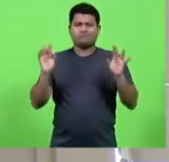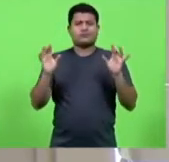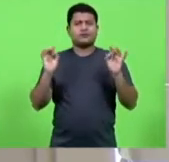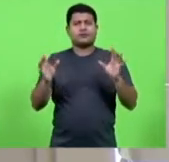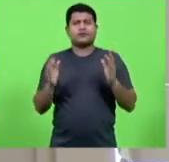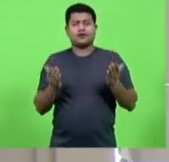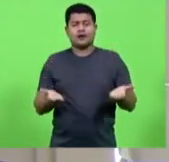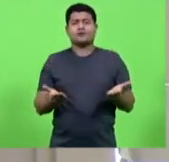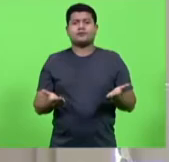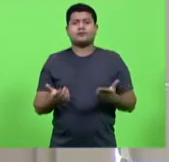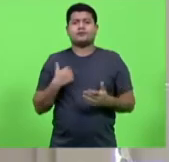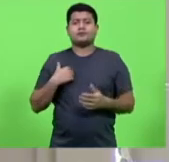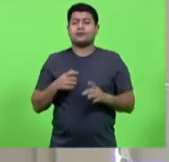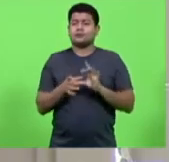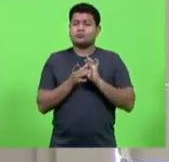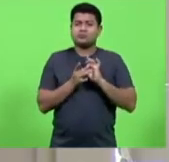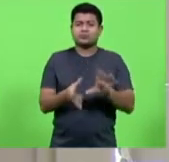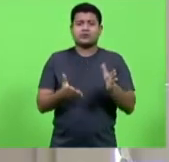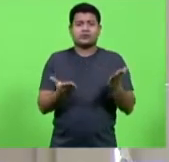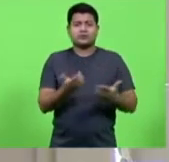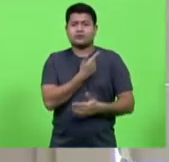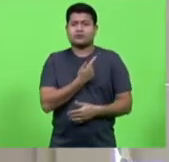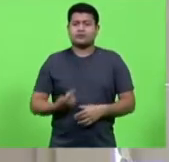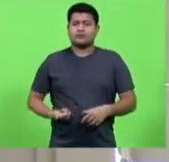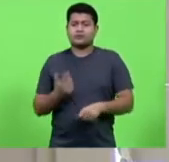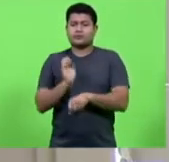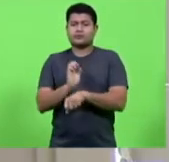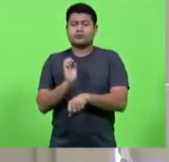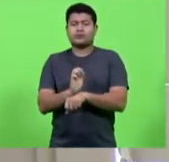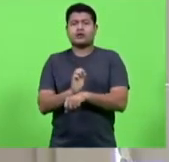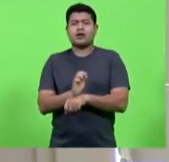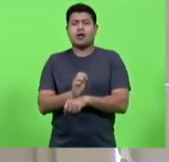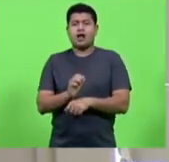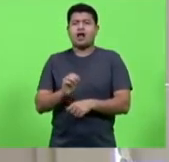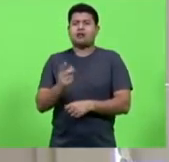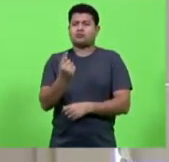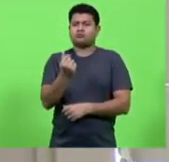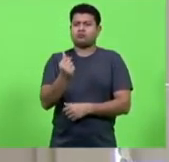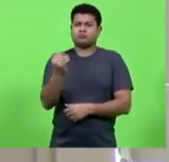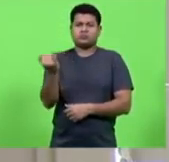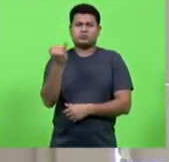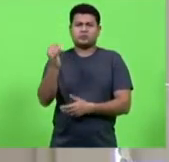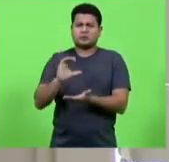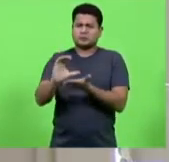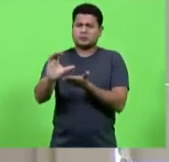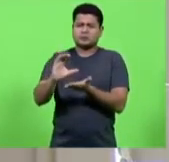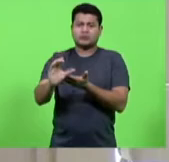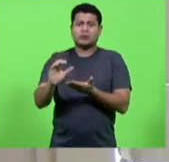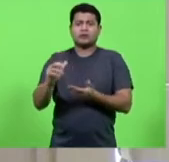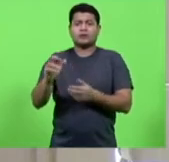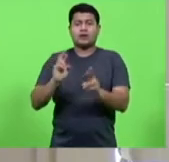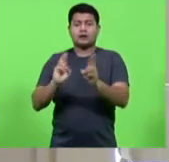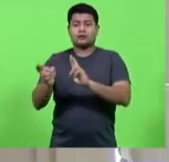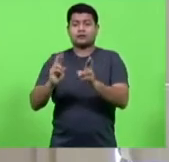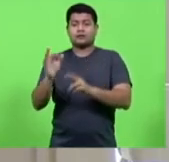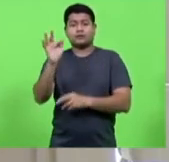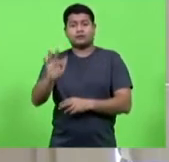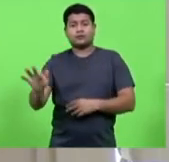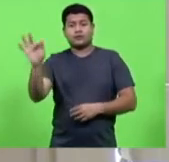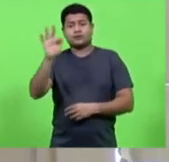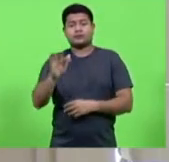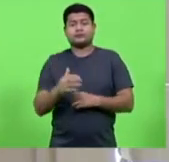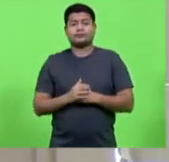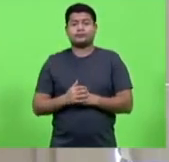Legislativa autorizando o governo do Estado a fazer esse importante aporte de recursos nessas rodovias federais. E